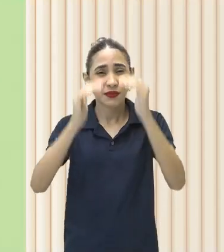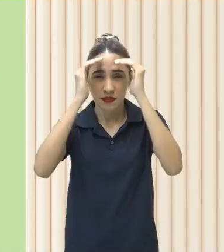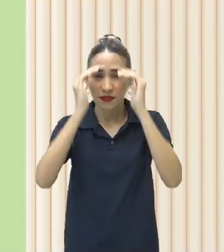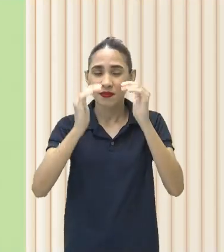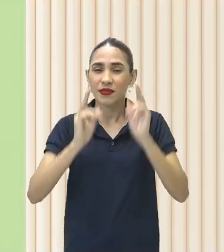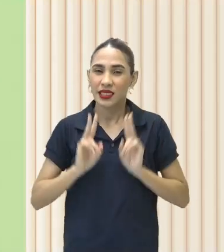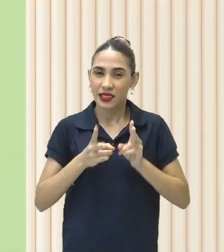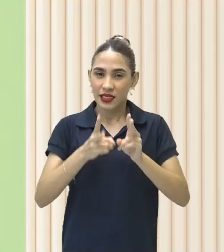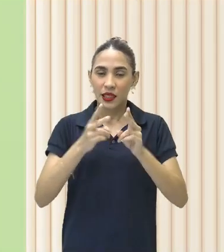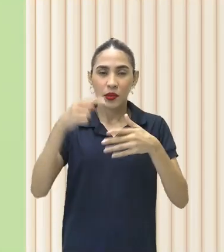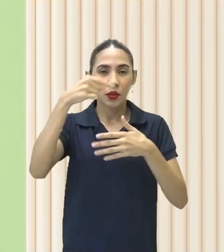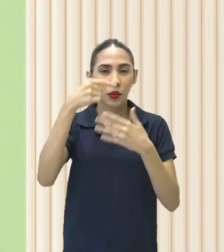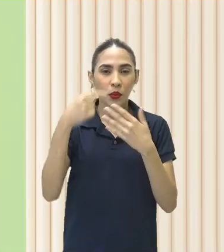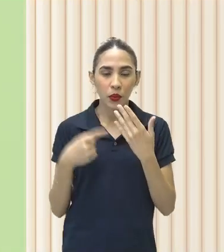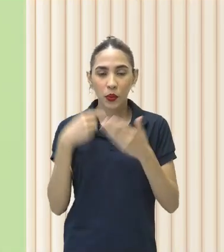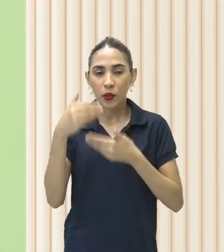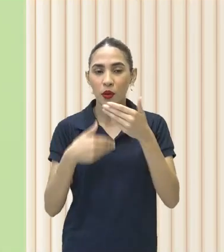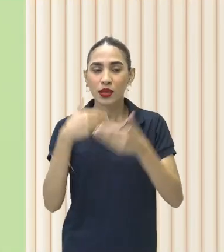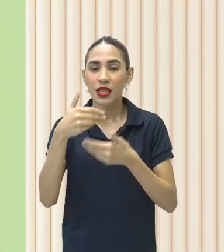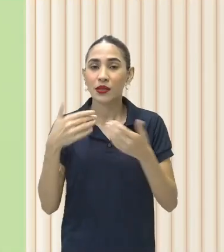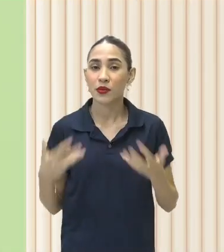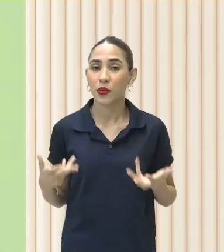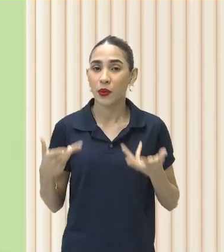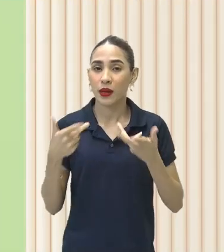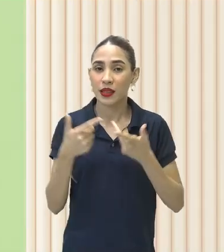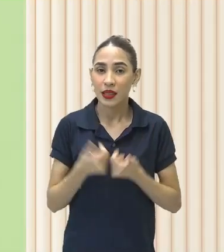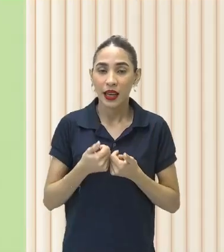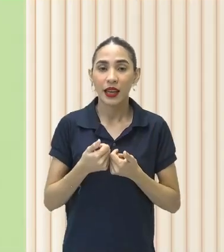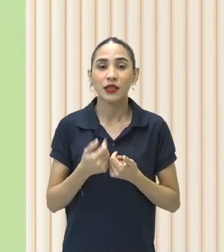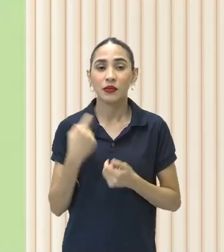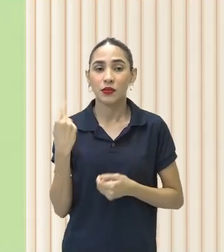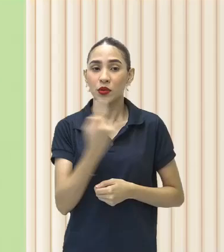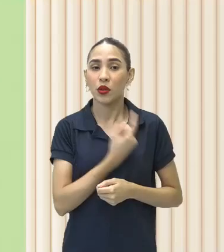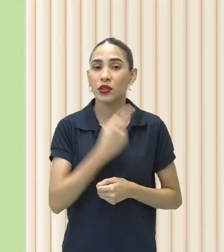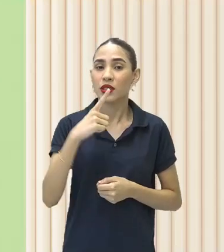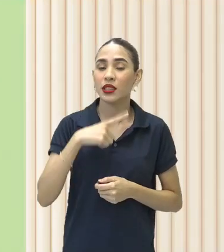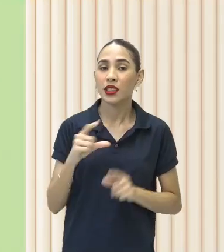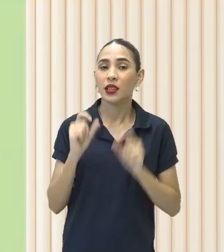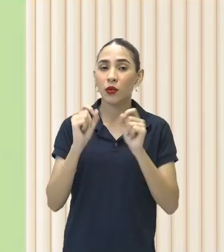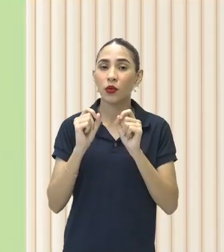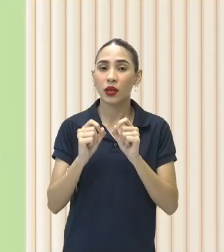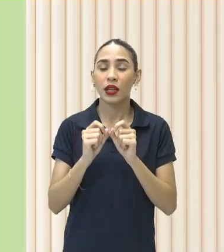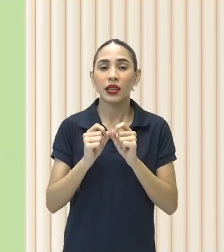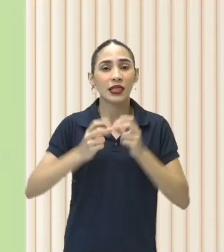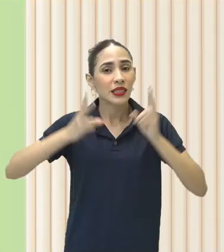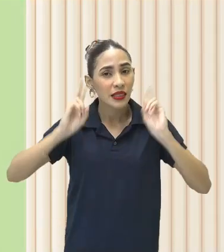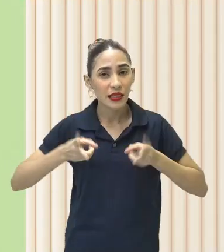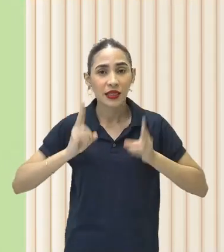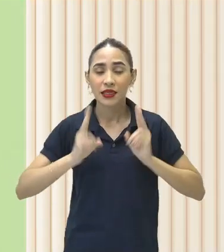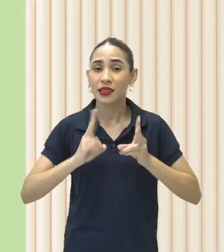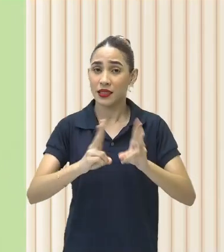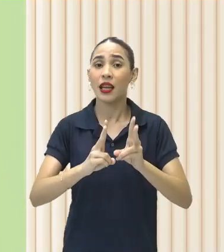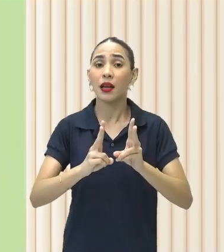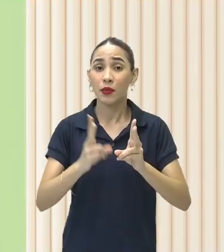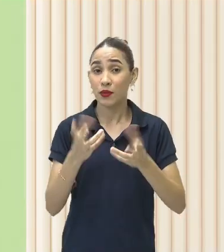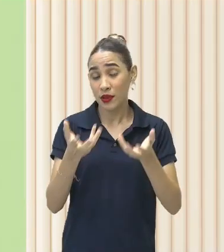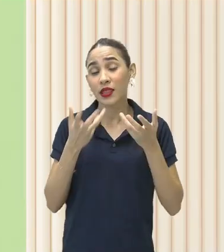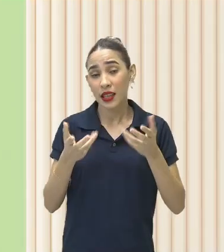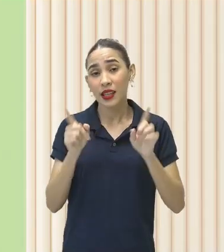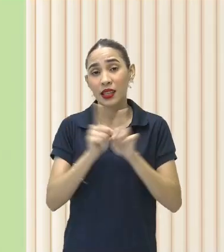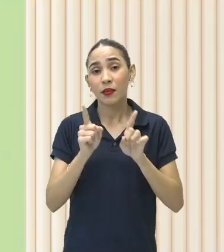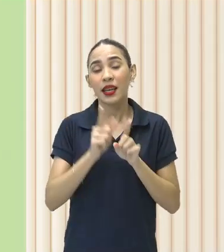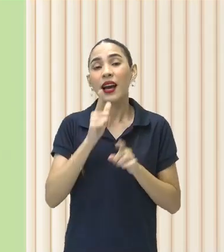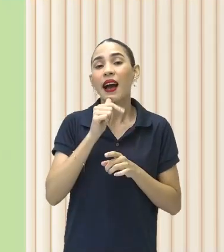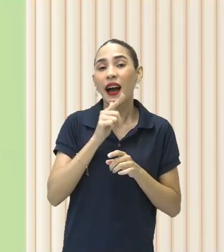sempre todos esses processos de qualidade para que a gente tenha eternamente, né? Que é o que a gente quer, é